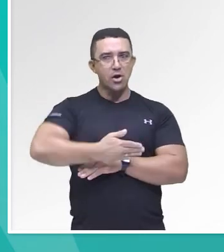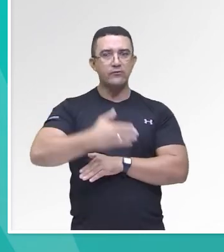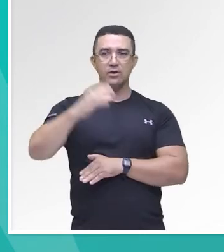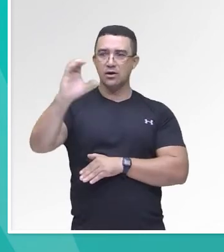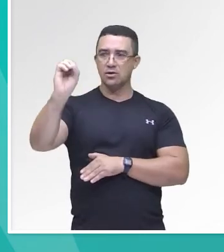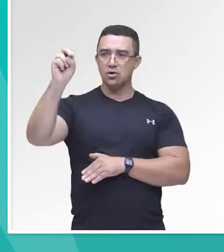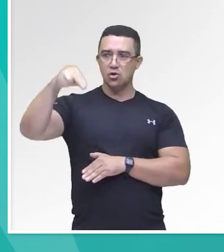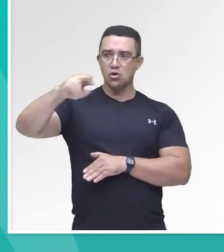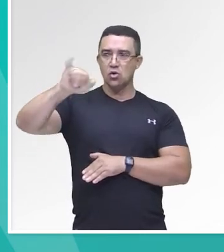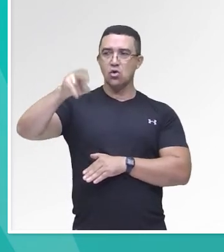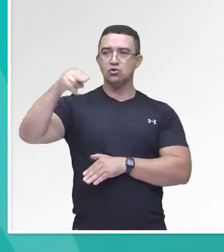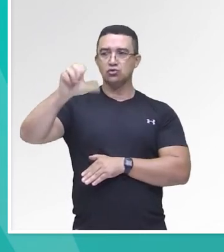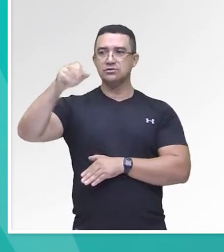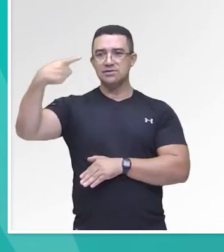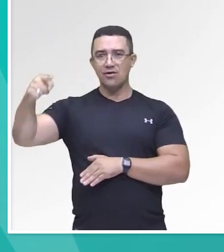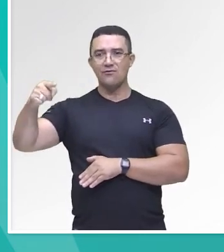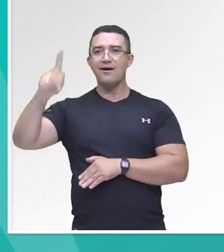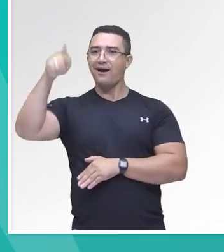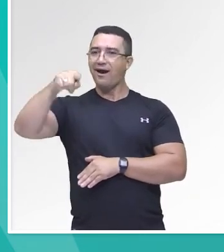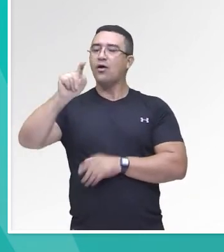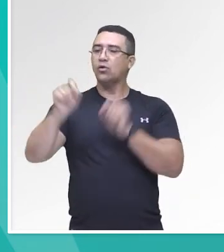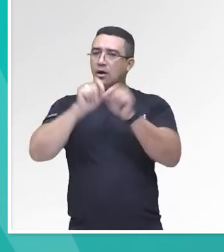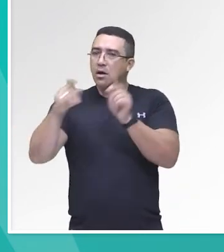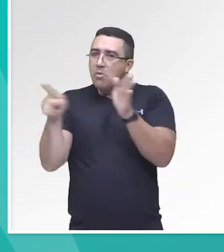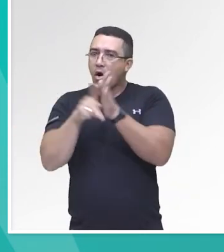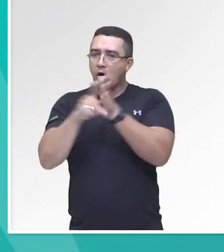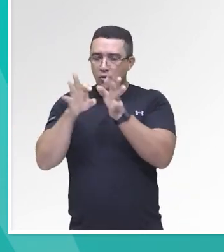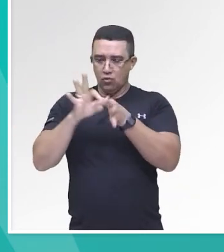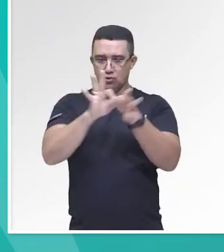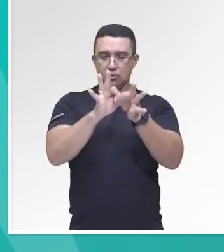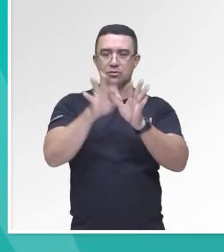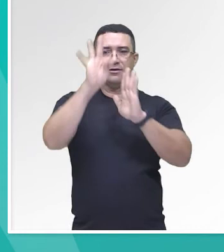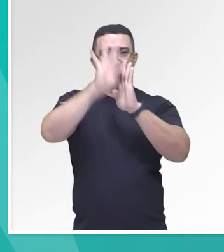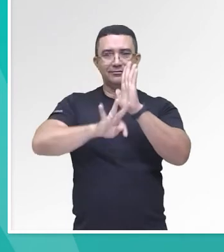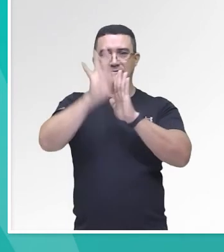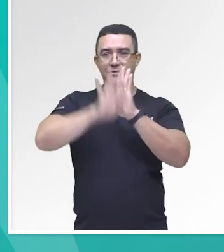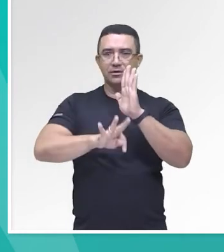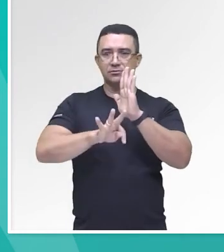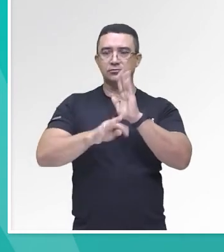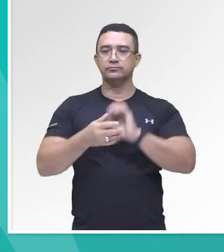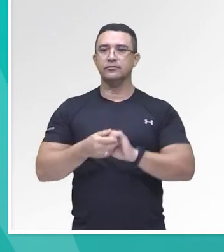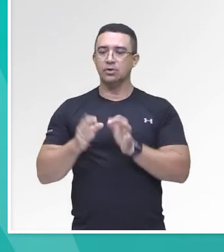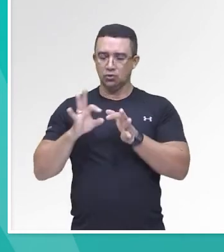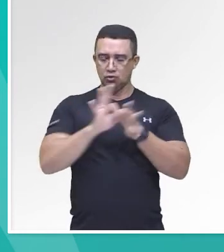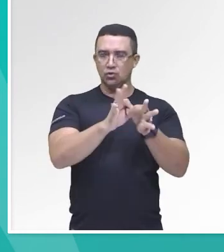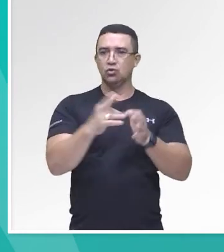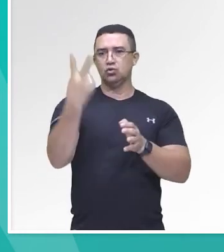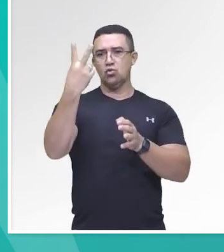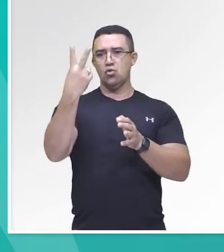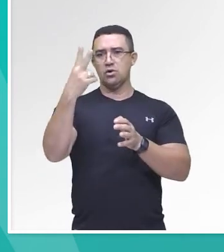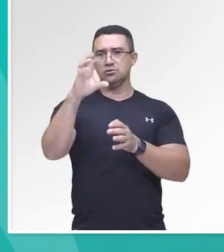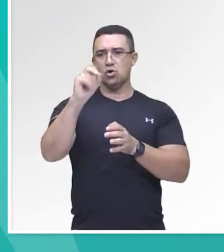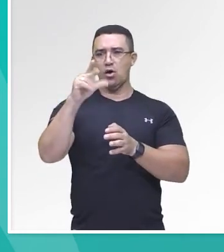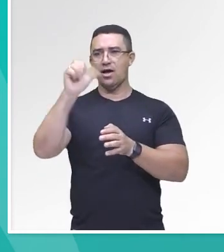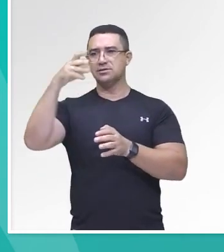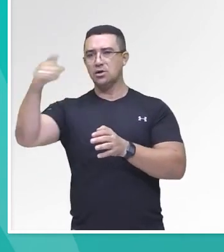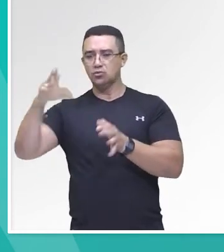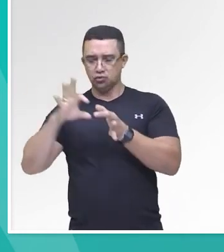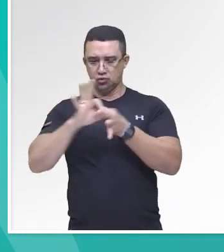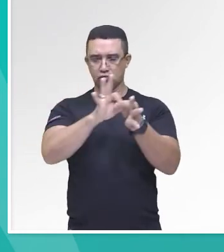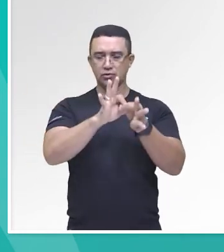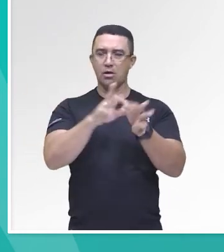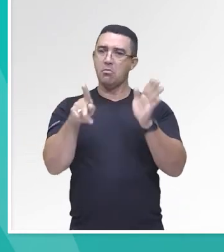de encadeamento textual, né? No caso aqui, eu juntei 2 orações com auxílio de uma conjunção,